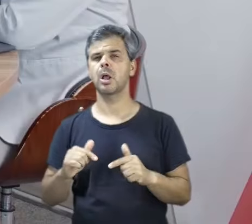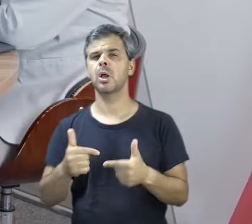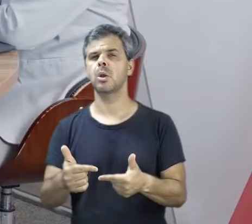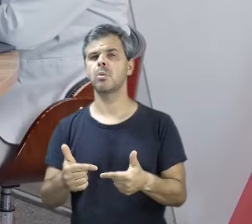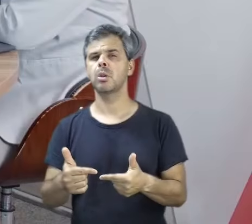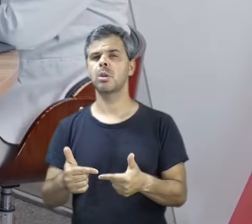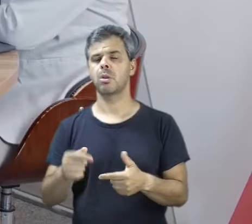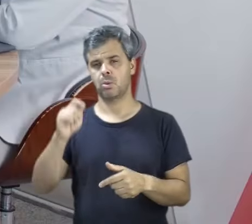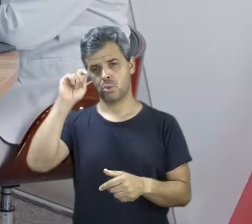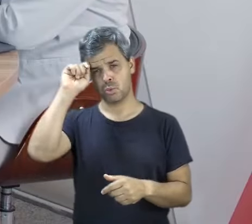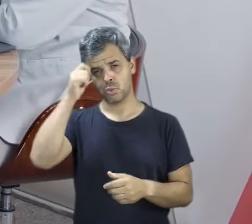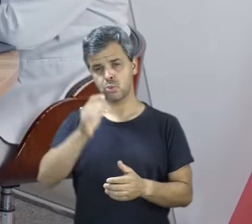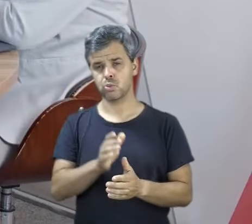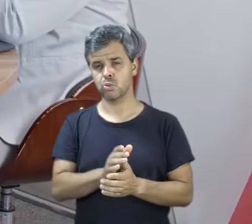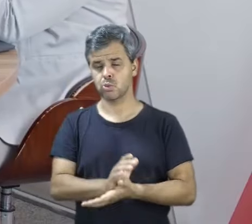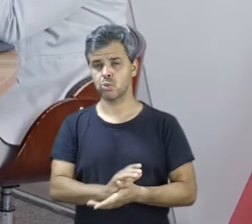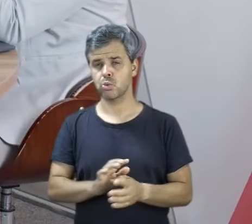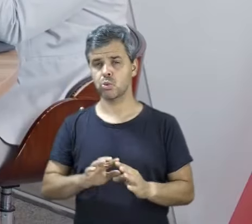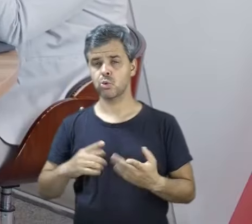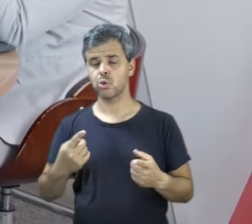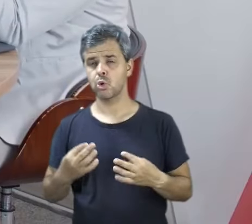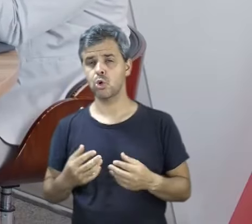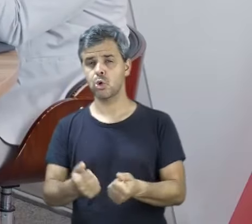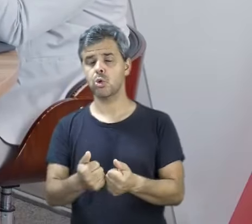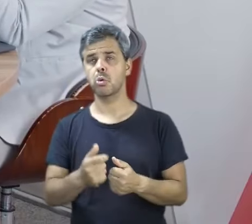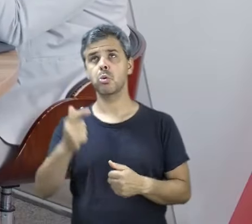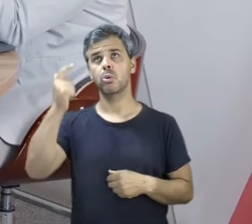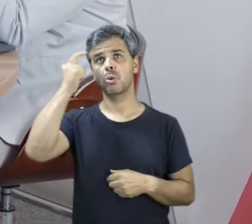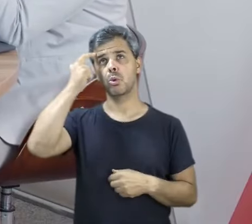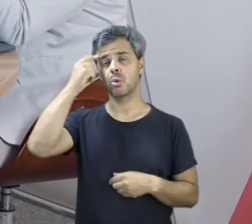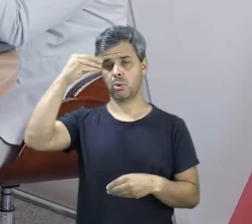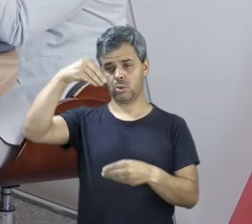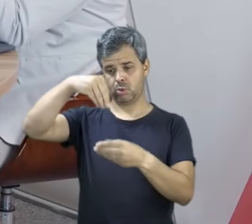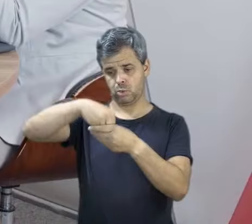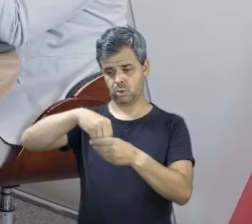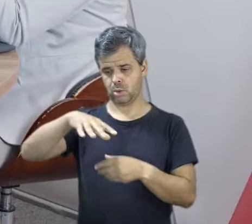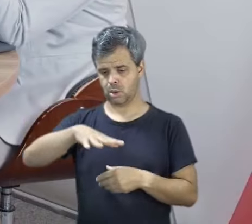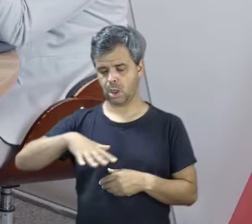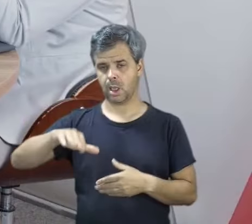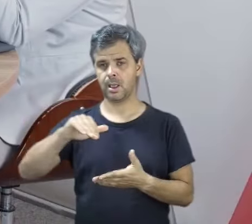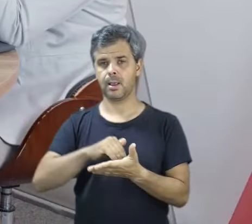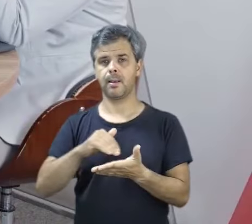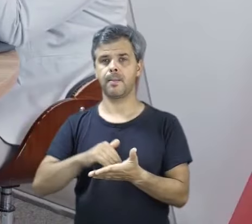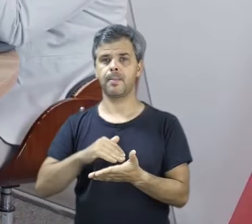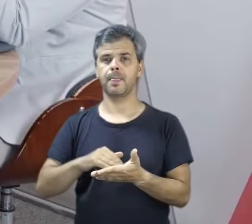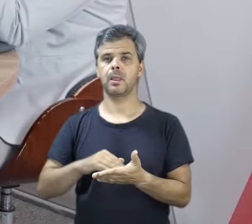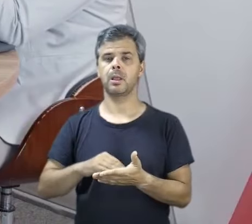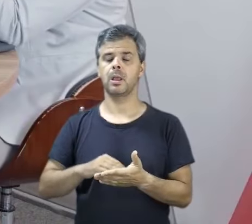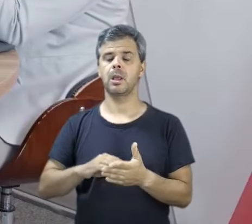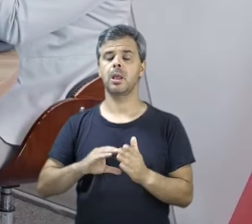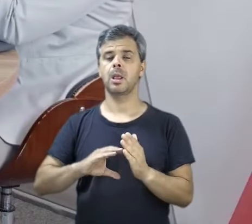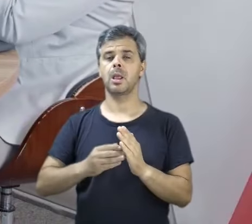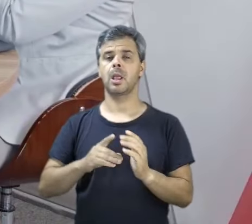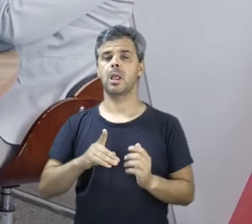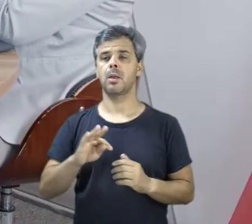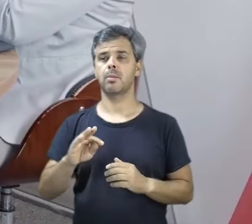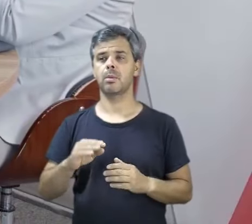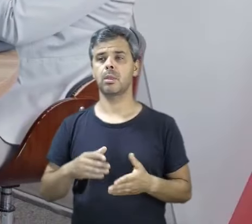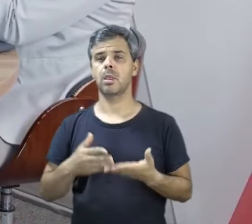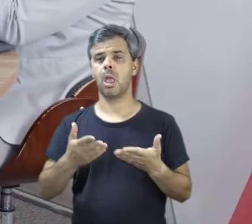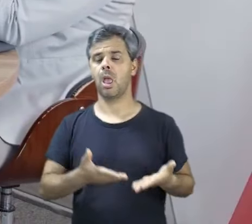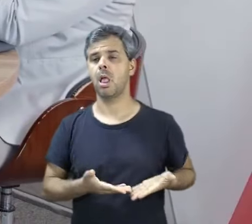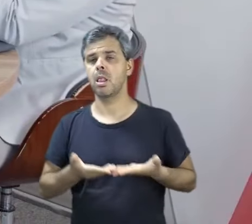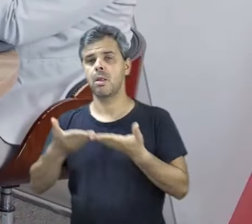ao Racismo, né, a importância que ela tem, porque tudo que é pensado no âmbito da secretaria aqui dentro do PT é levado